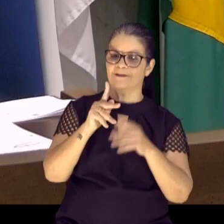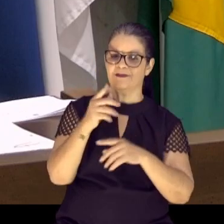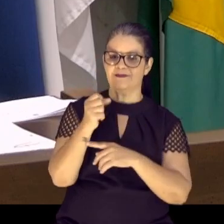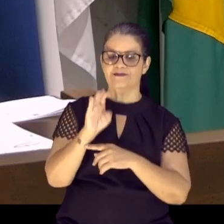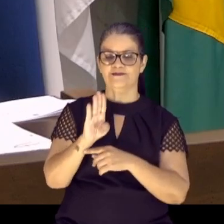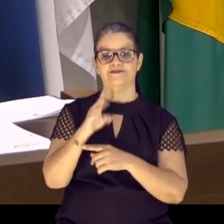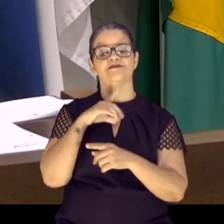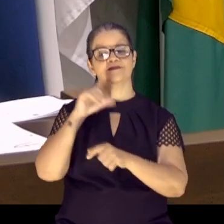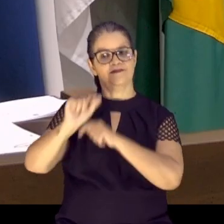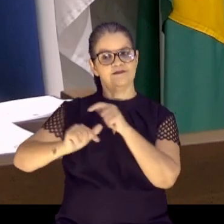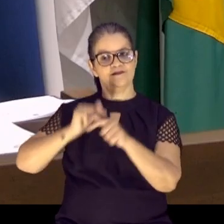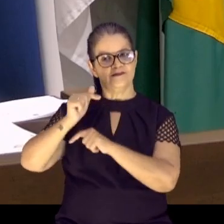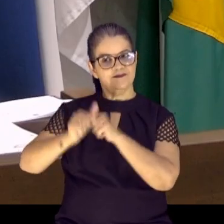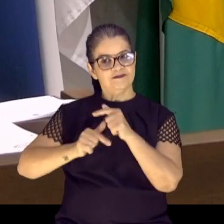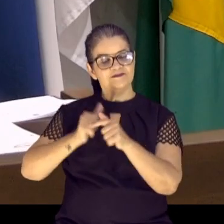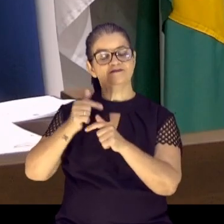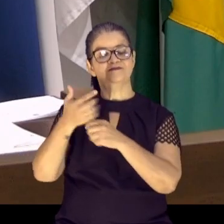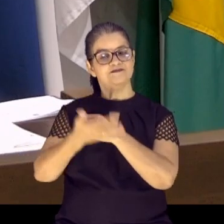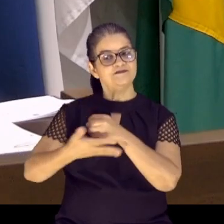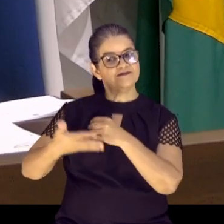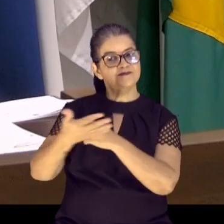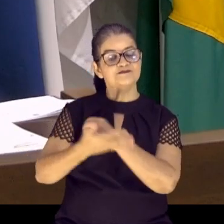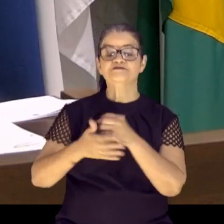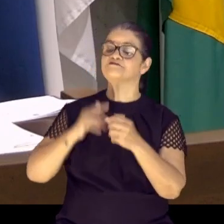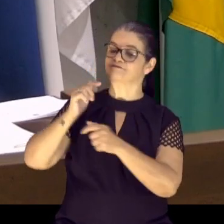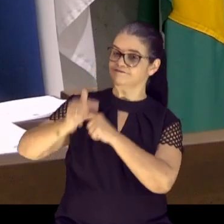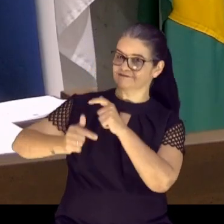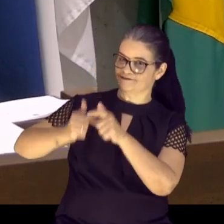como legado. E esse legado,